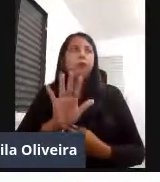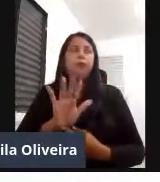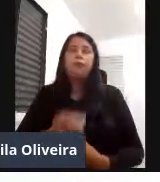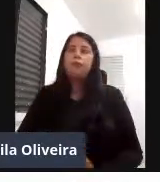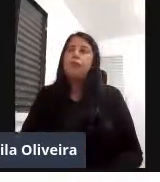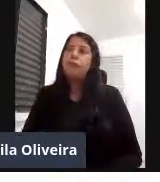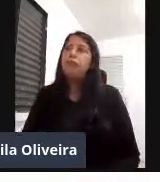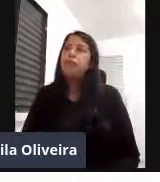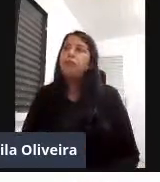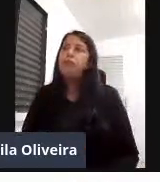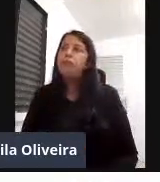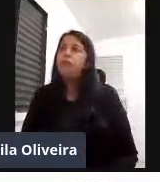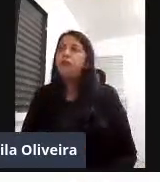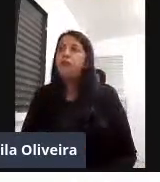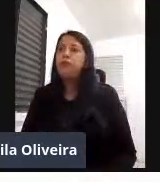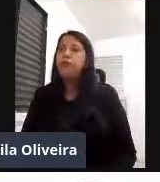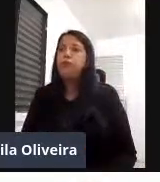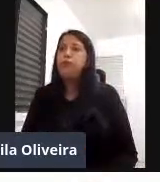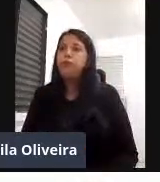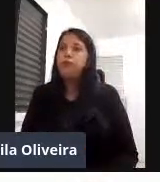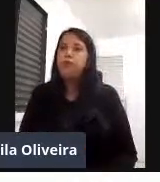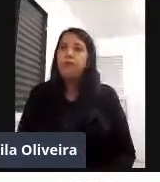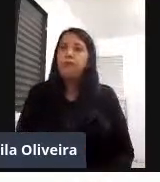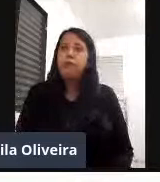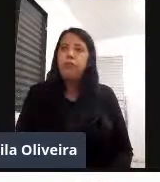Dados governamentais e